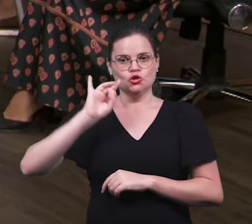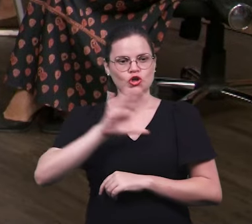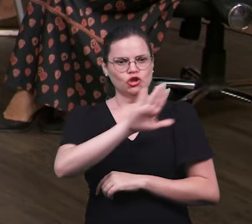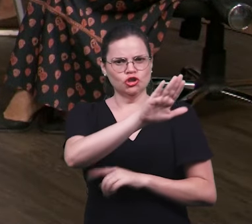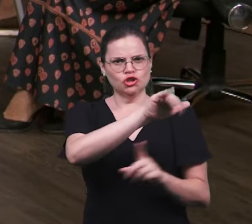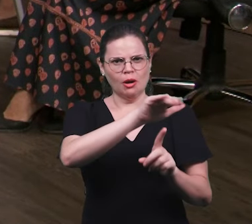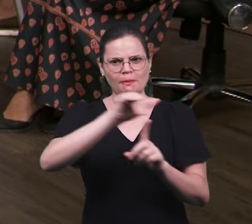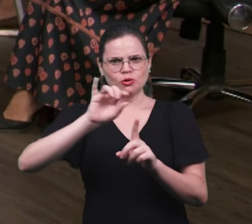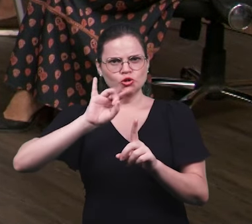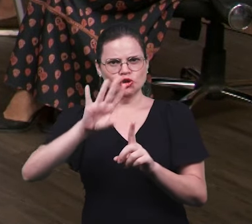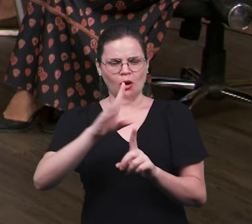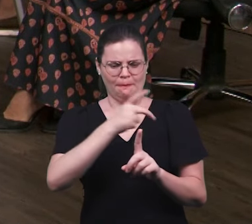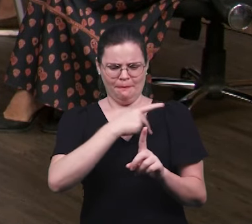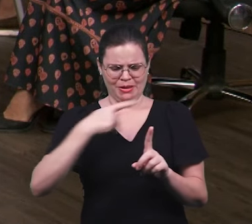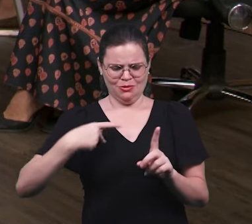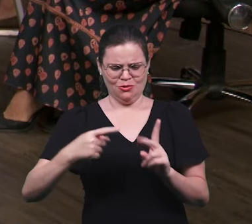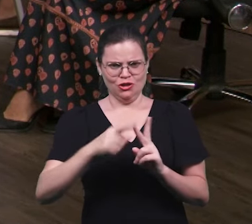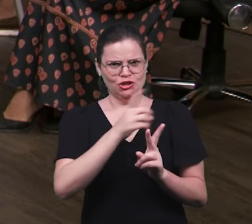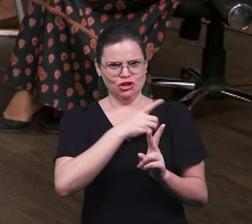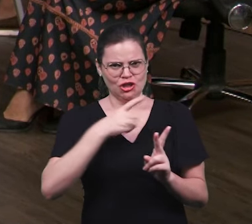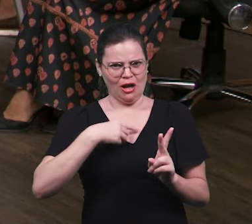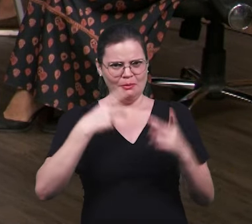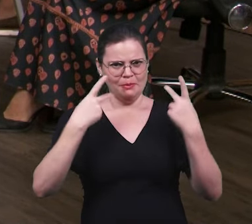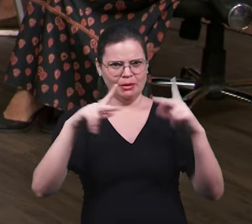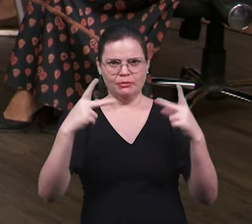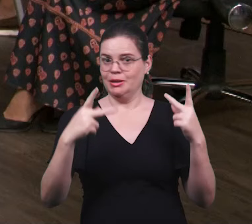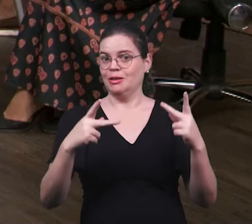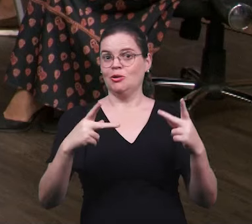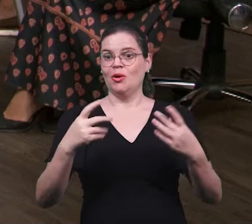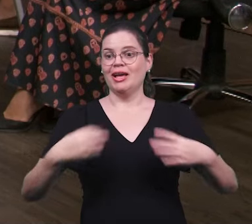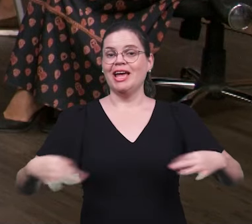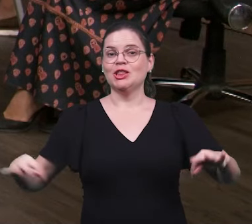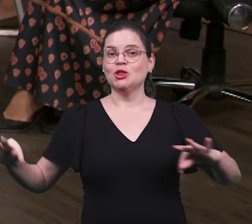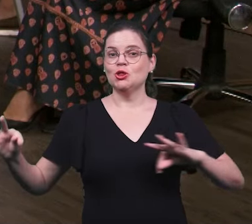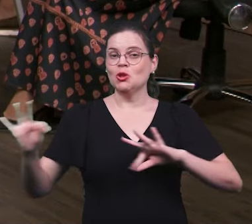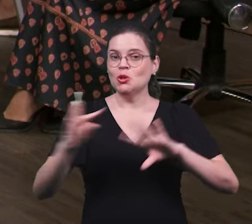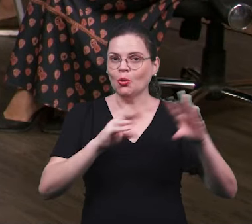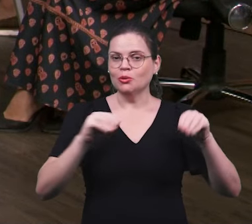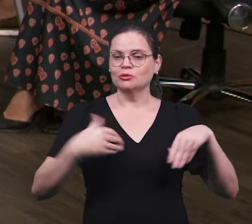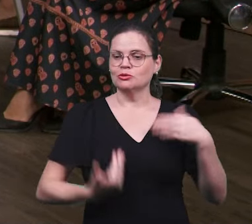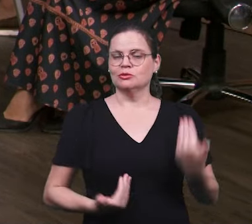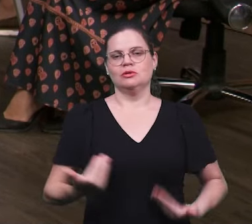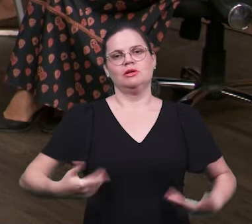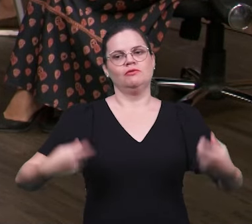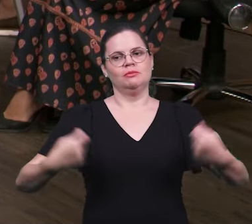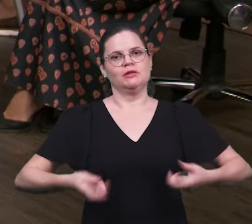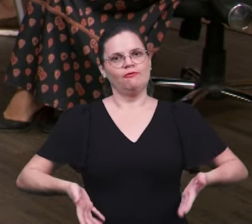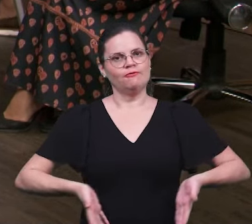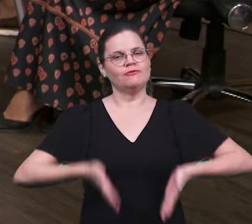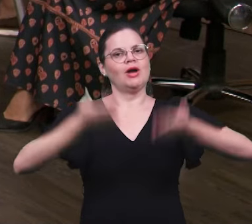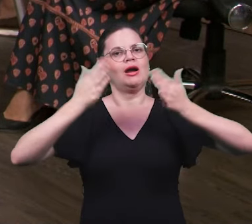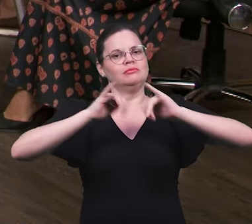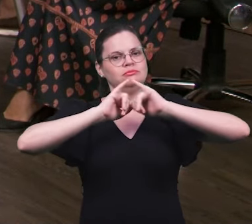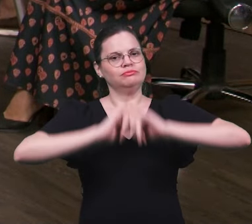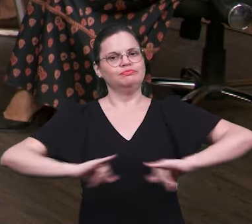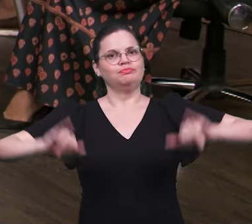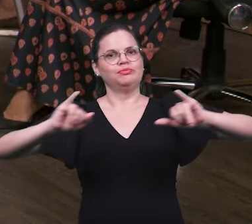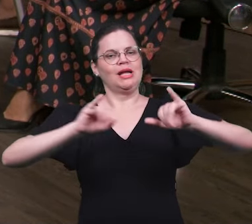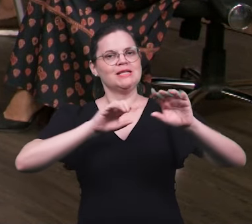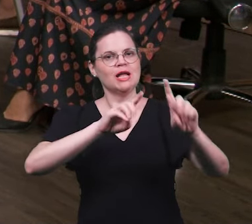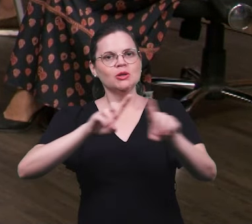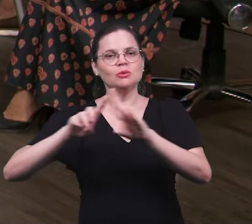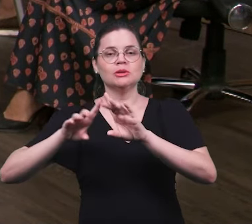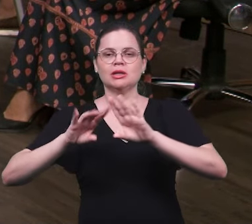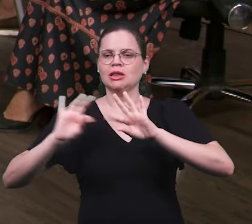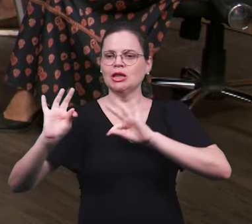ele disse a todos, ide e anunciai este evangelho a toda criatura. Esse ide